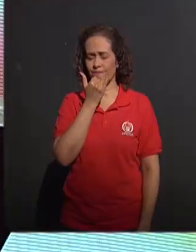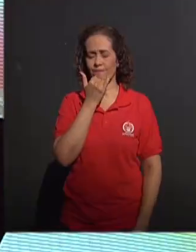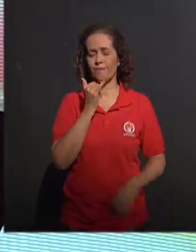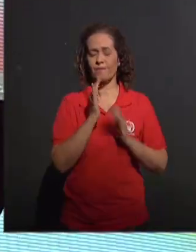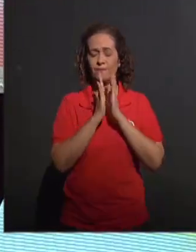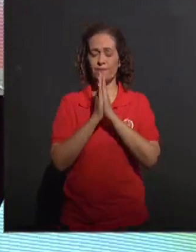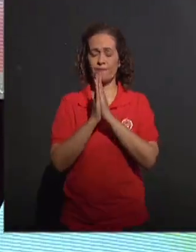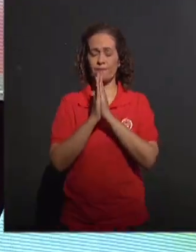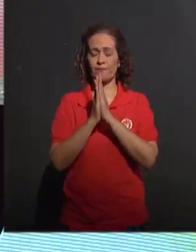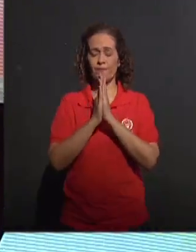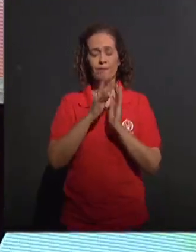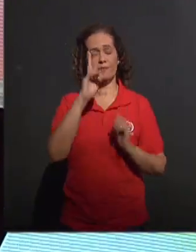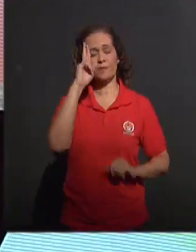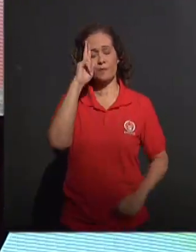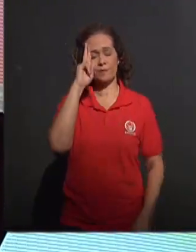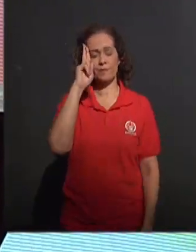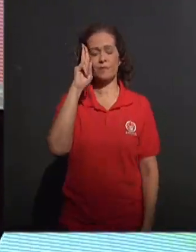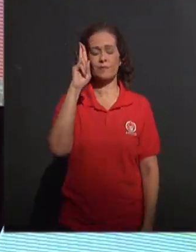Perdoa, Senhor.